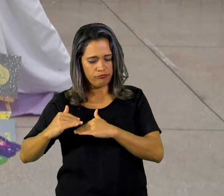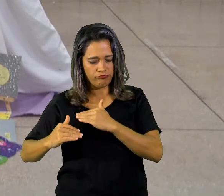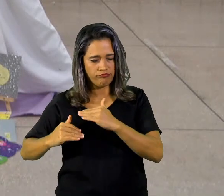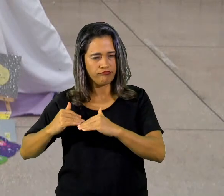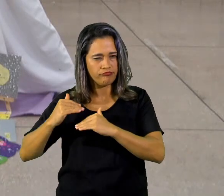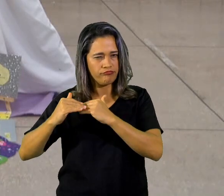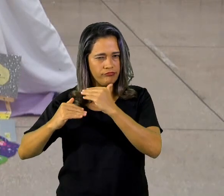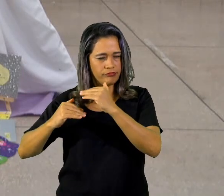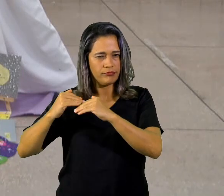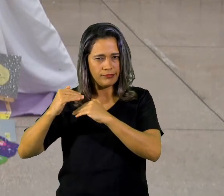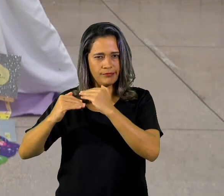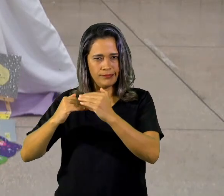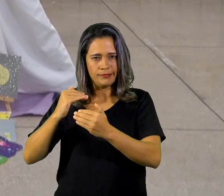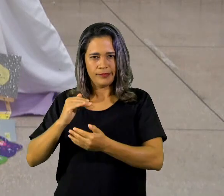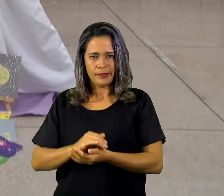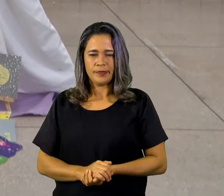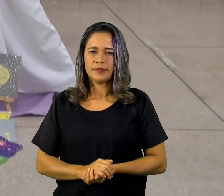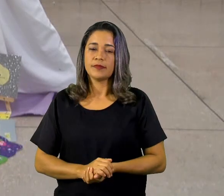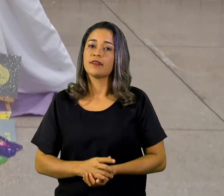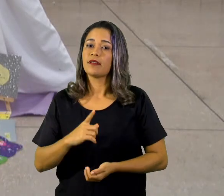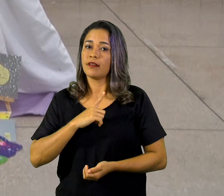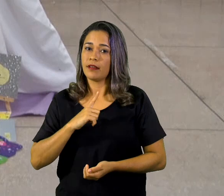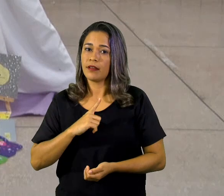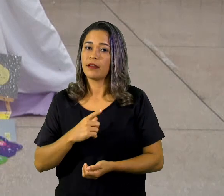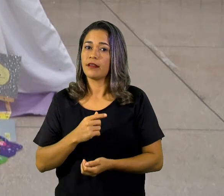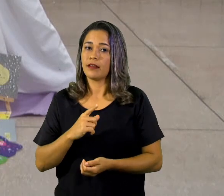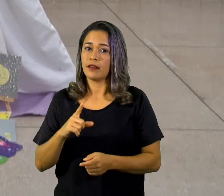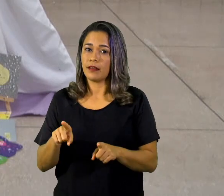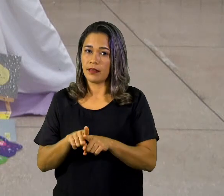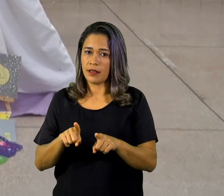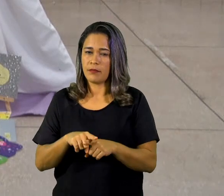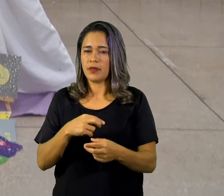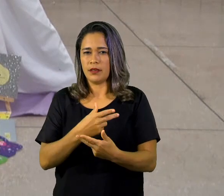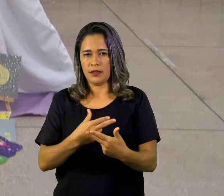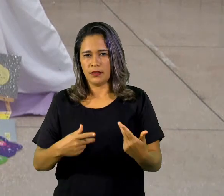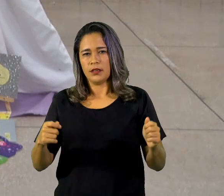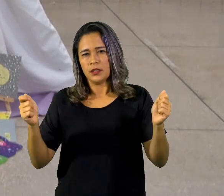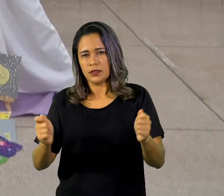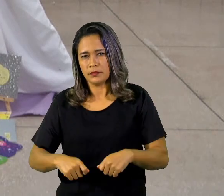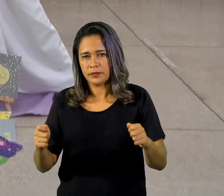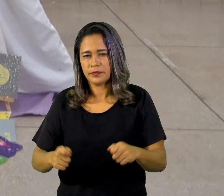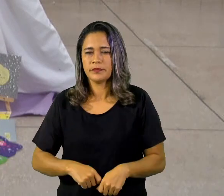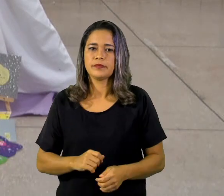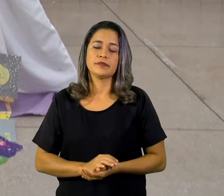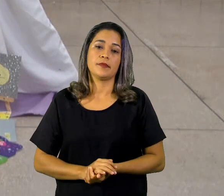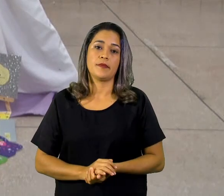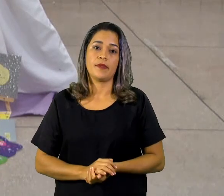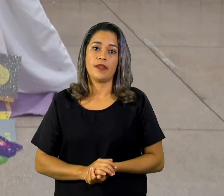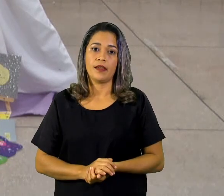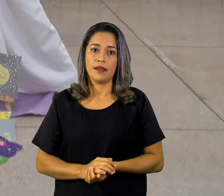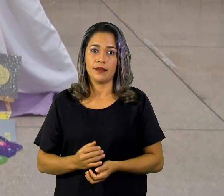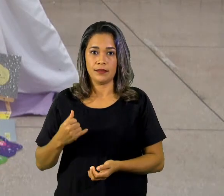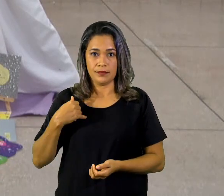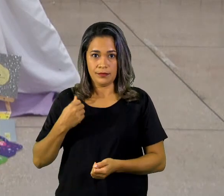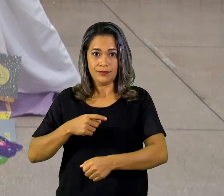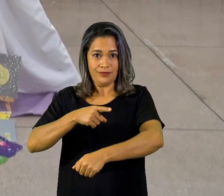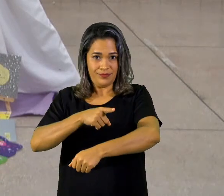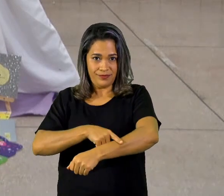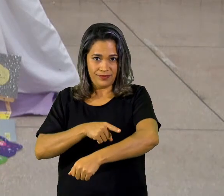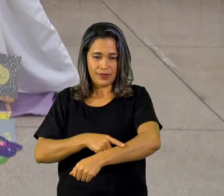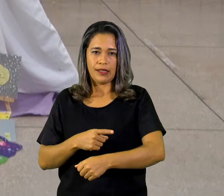desenvolvendo. Temos também possibilidades para essa faixa etária do maternal 1, que são os